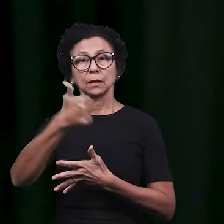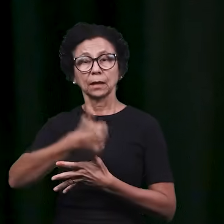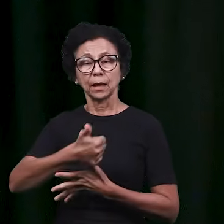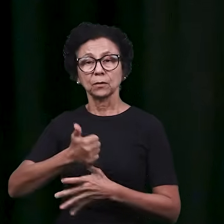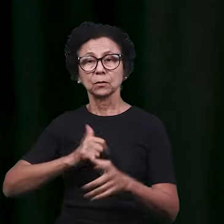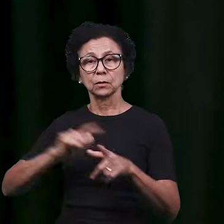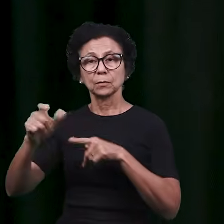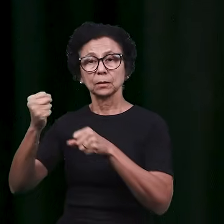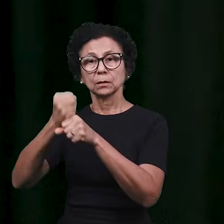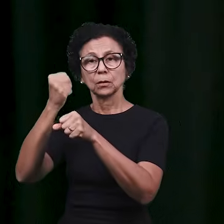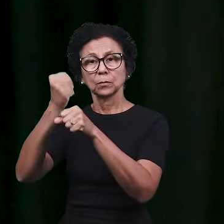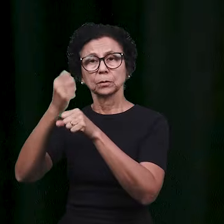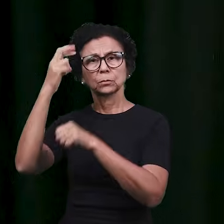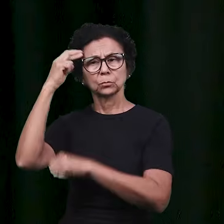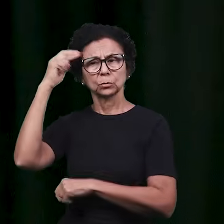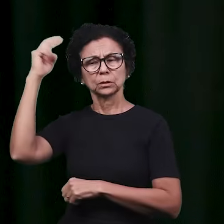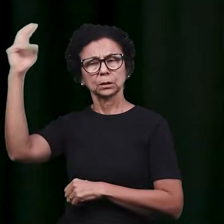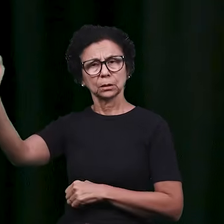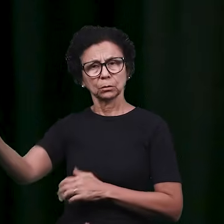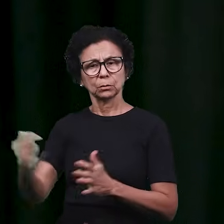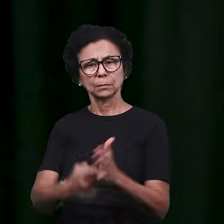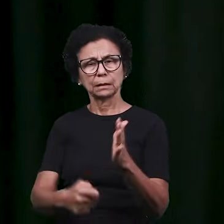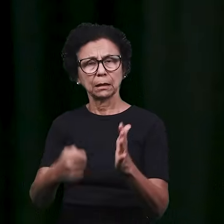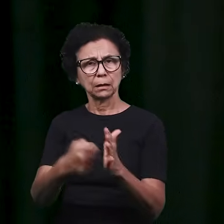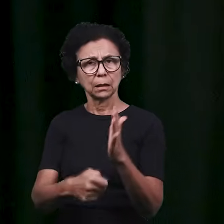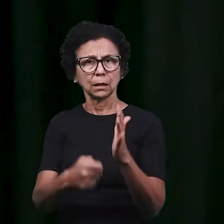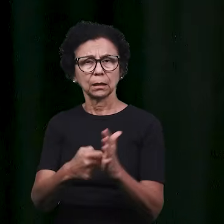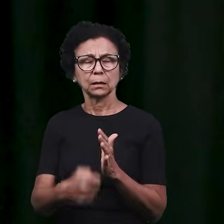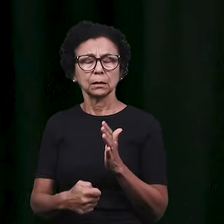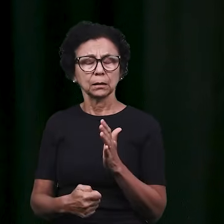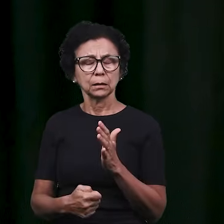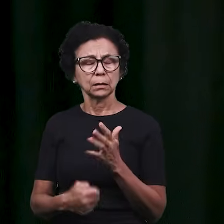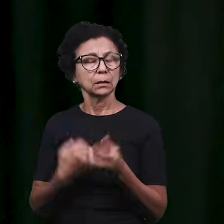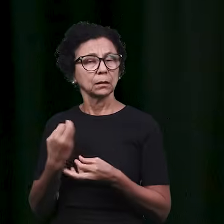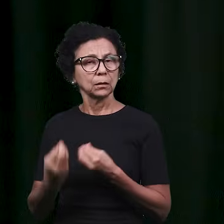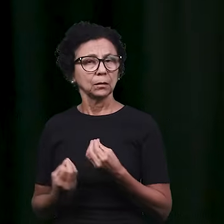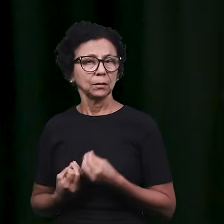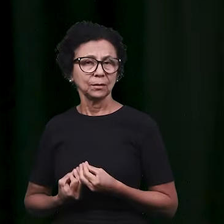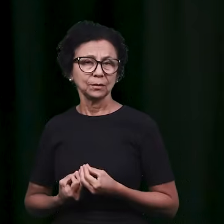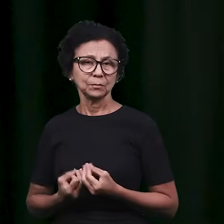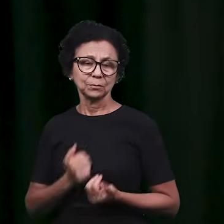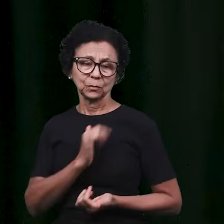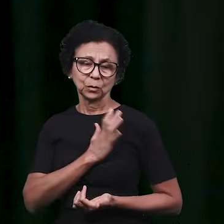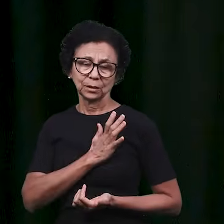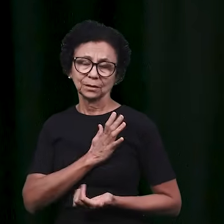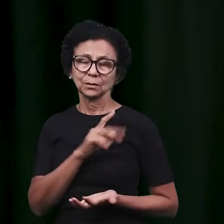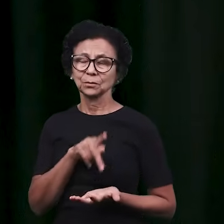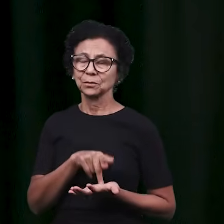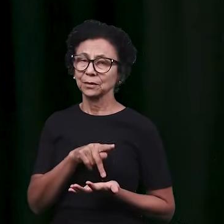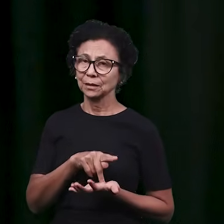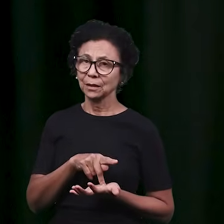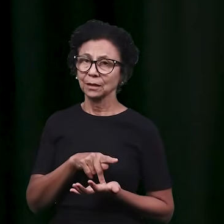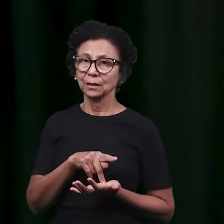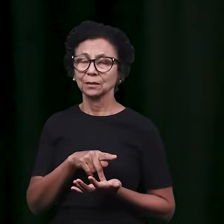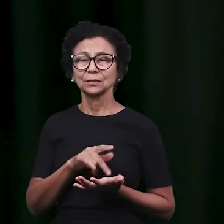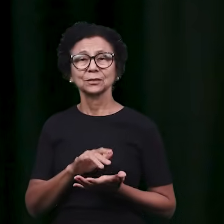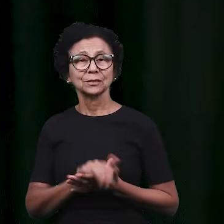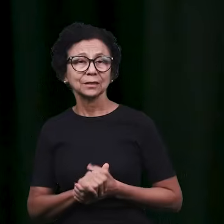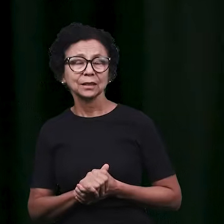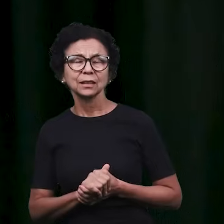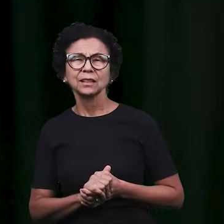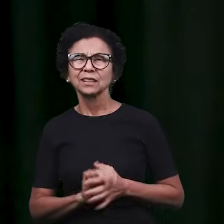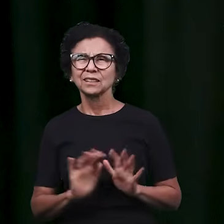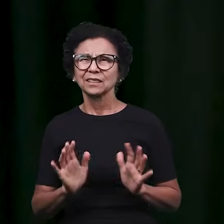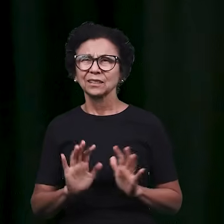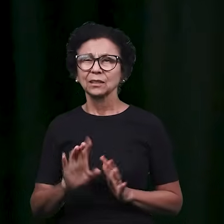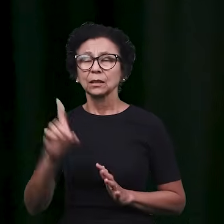de trabalharmos na obra do Senhor. Como? De todo o nosso coração, com toda a nossa força. Deus não pede de nós